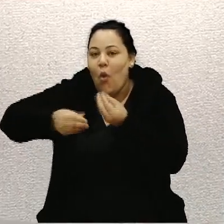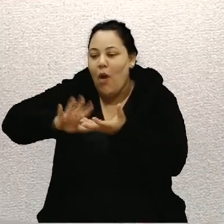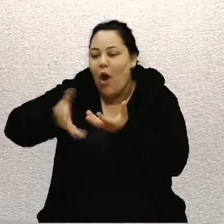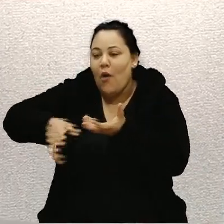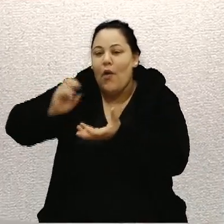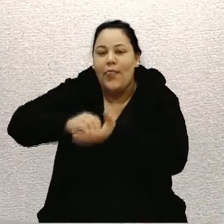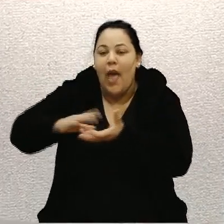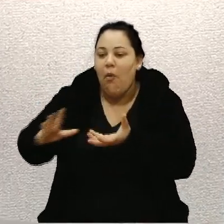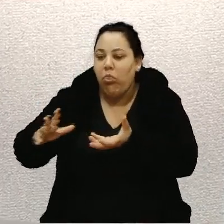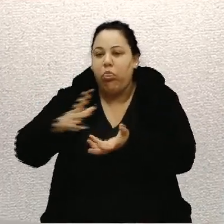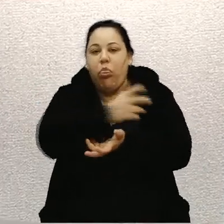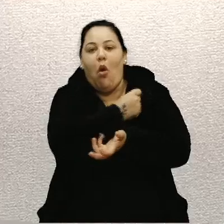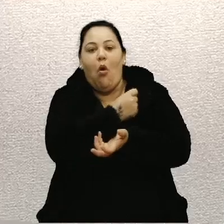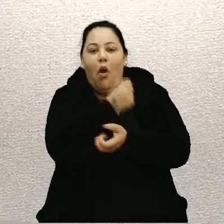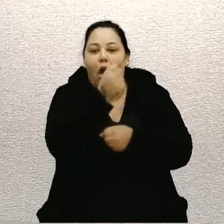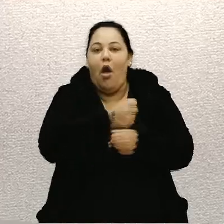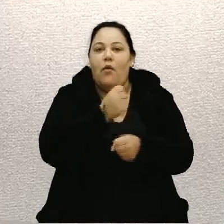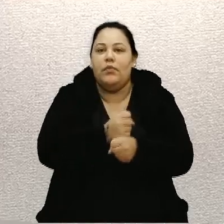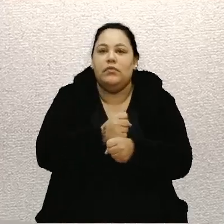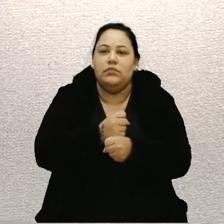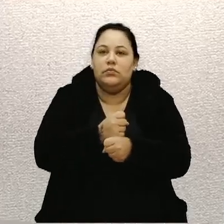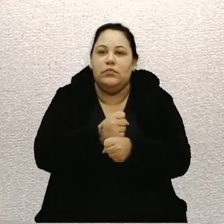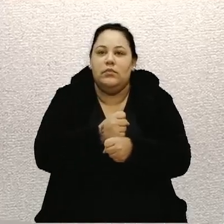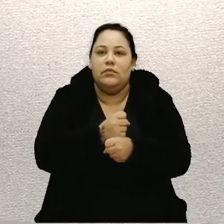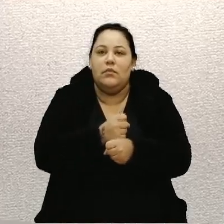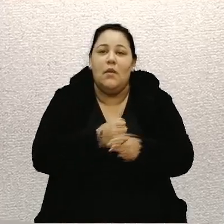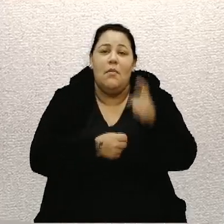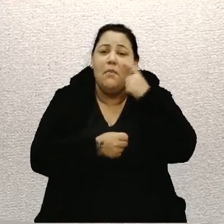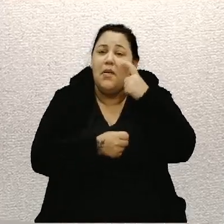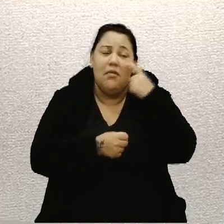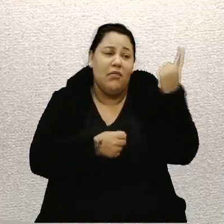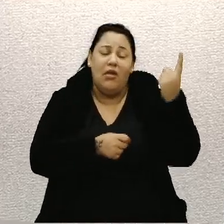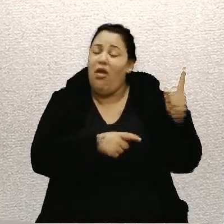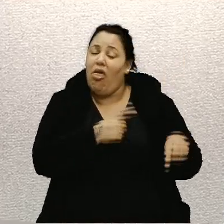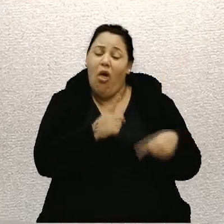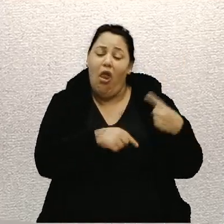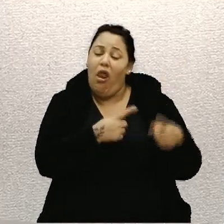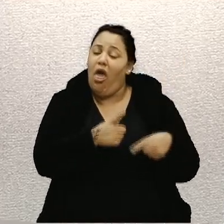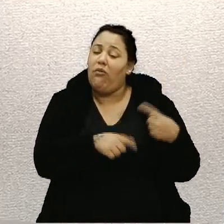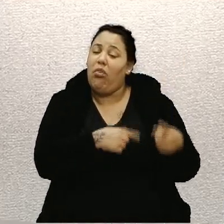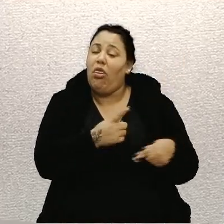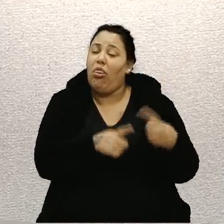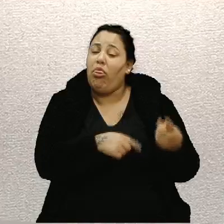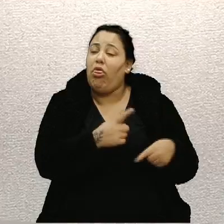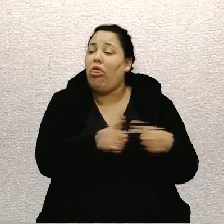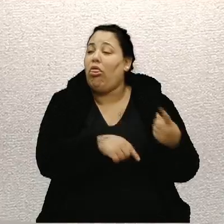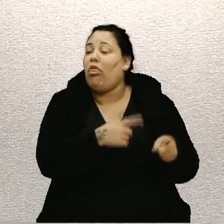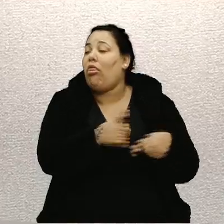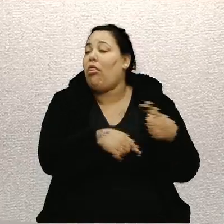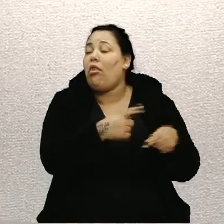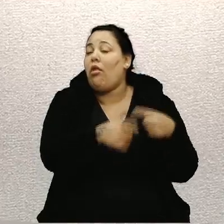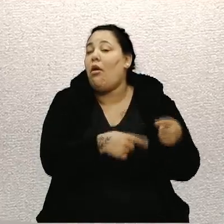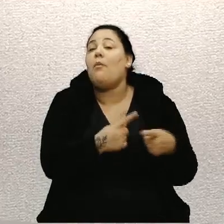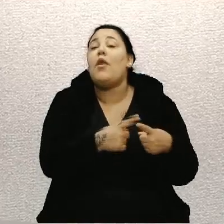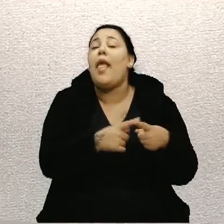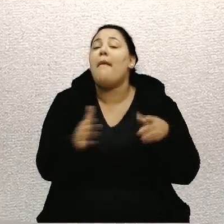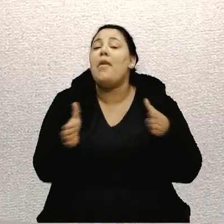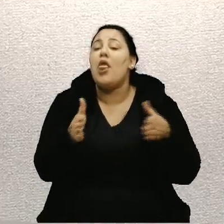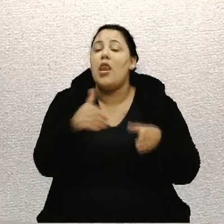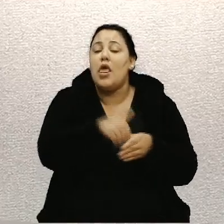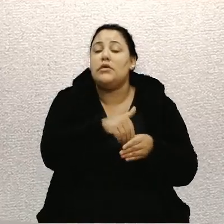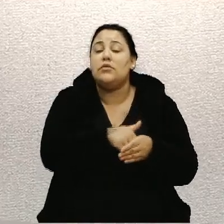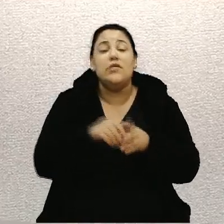ser um discurso político em época de eleição, para ir amarrando o povo. E o povo está lá, passando nos buracos, estragando o